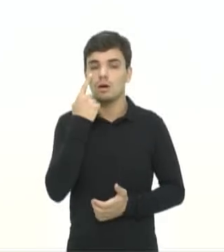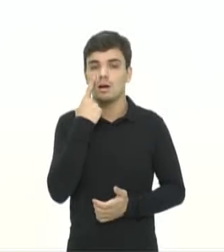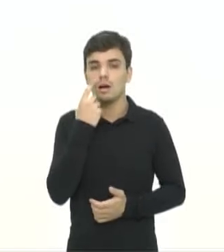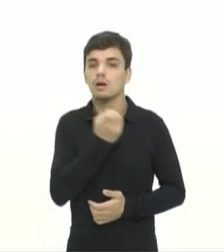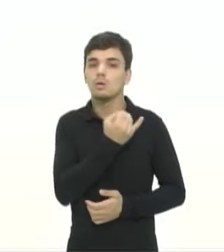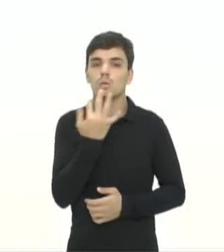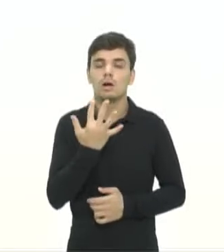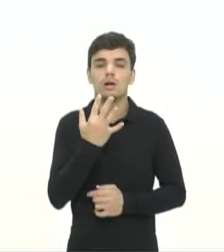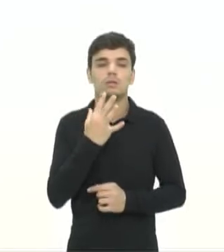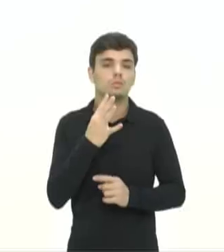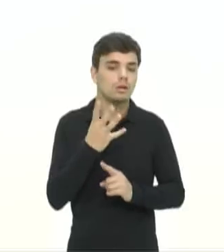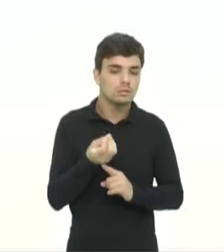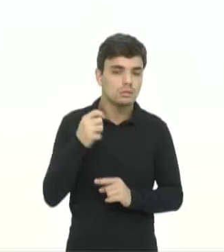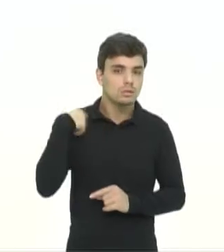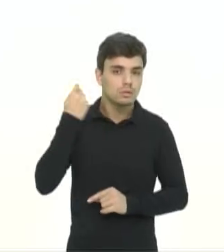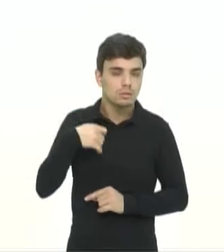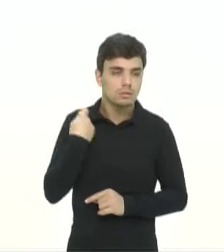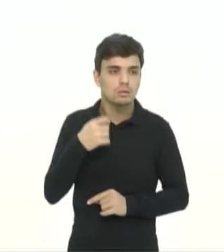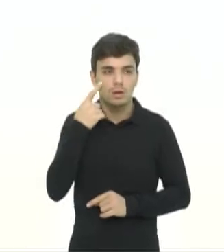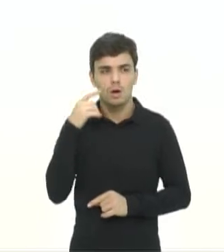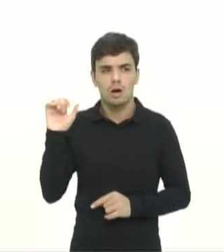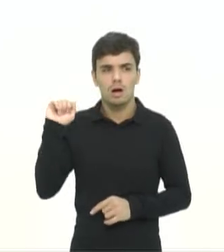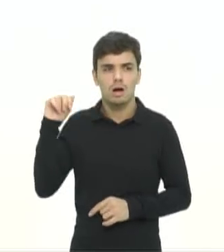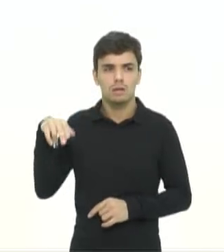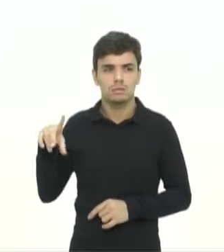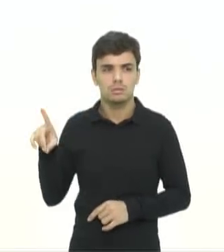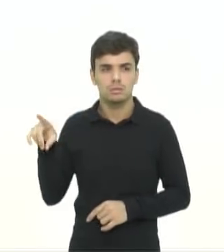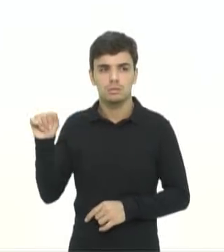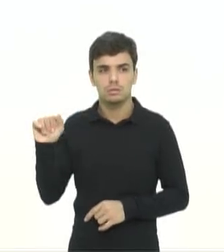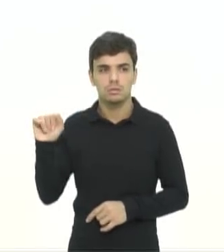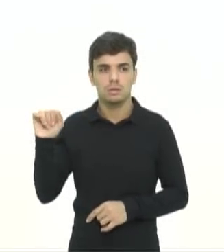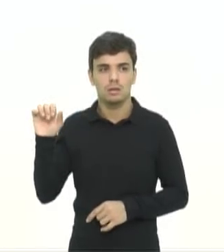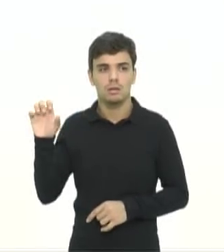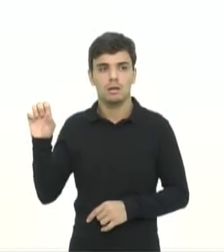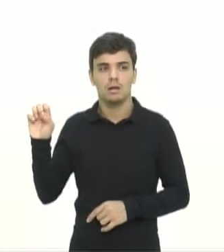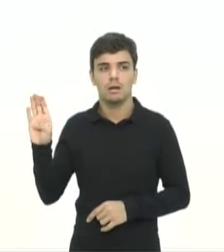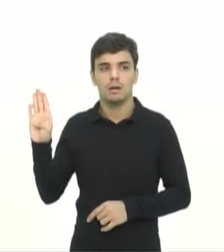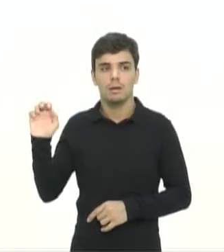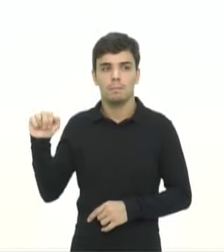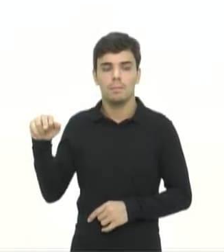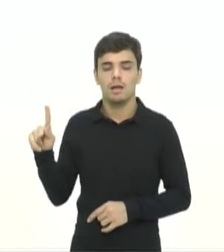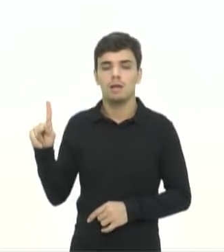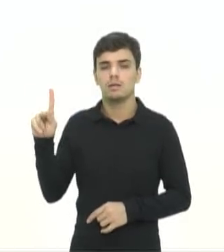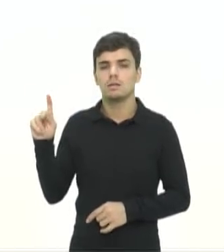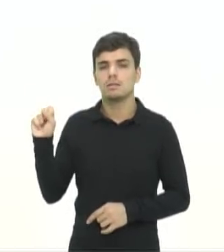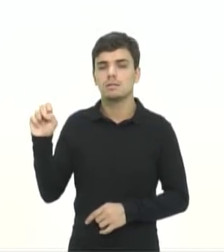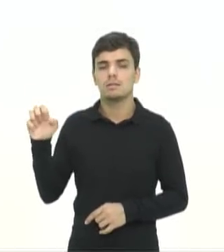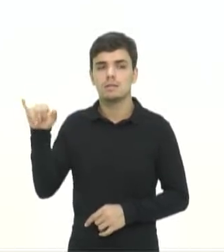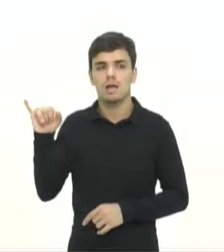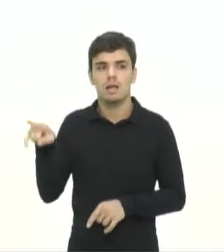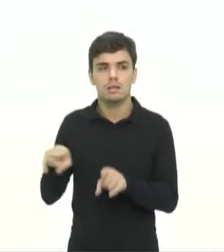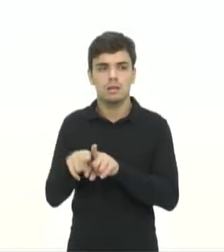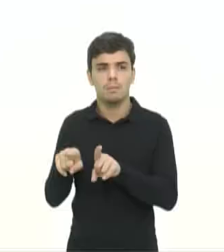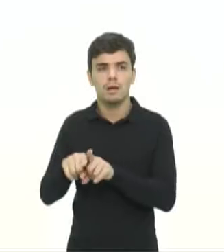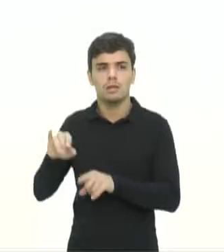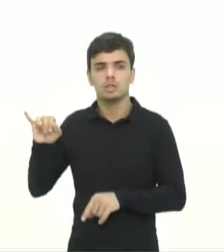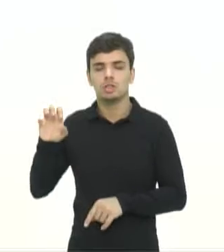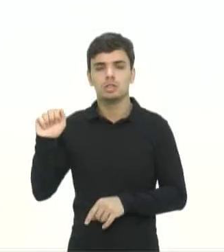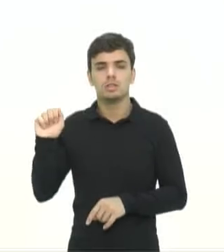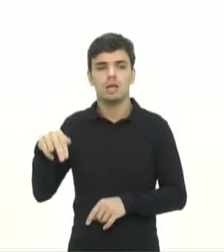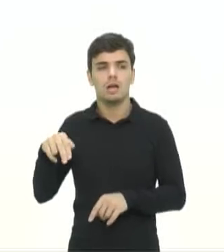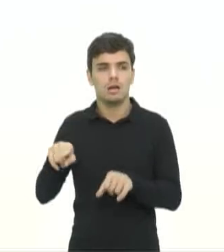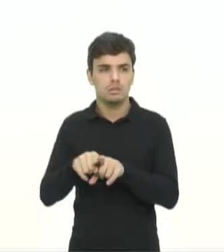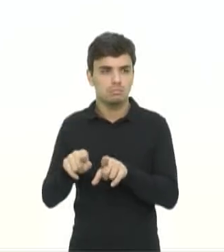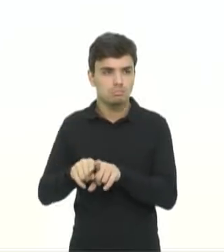viu, gente. Andy Warhol, Banksy, Damien Hirst, Jean-Michel Basquiat, Lydia Clark,